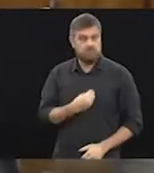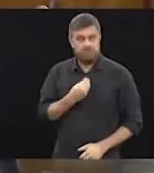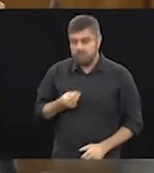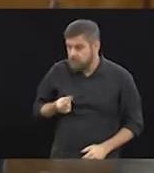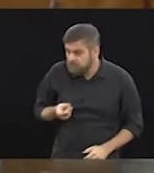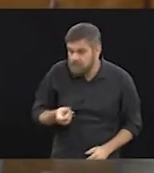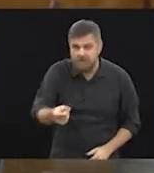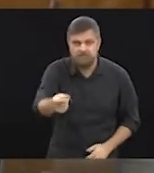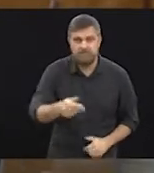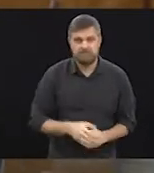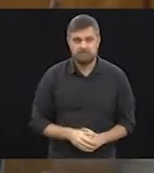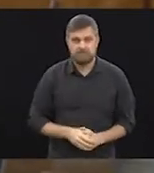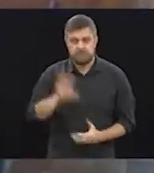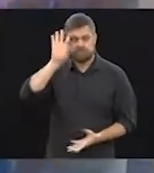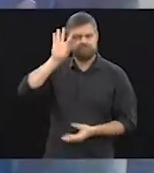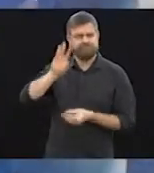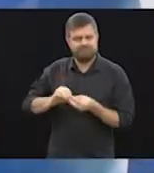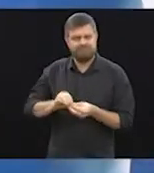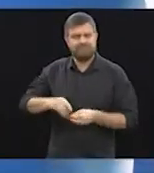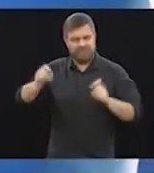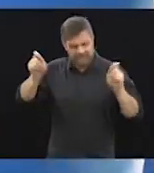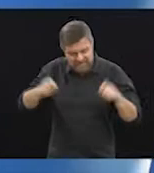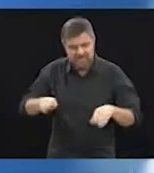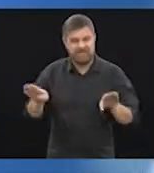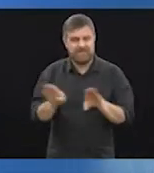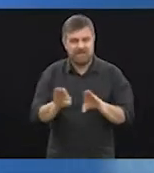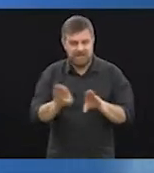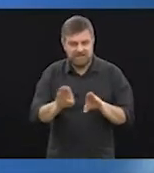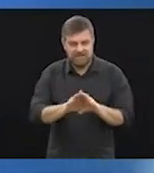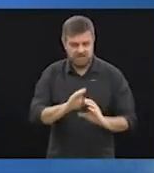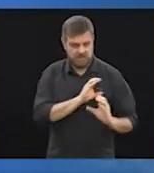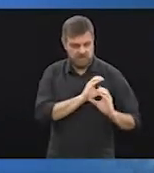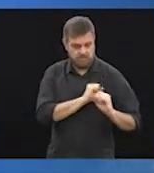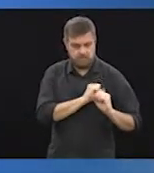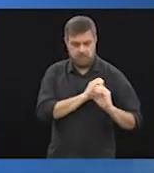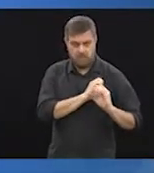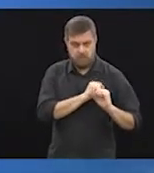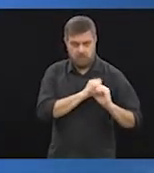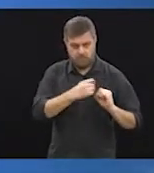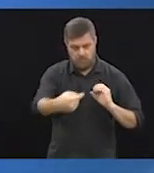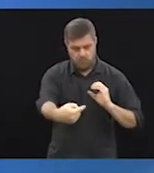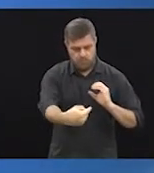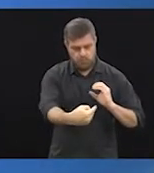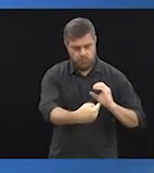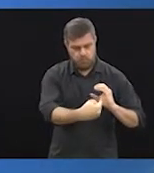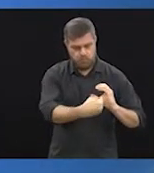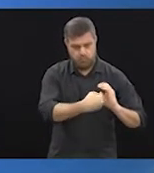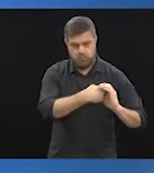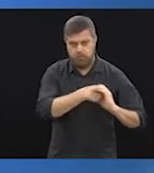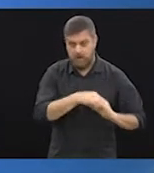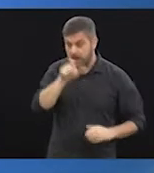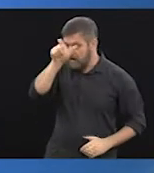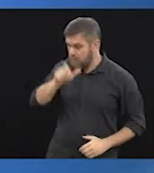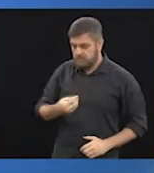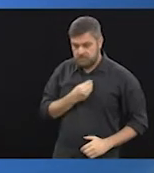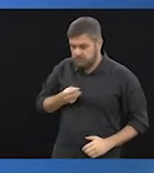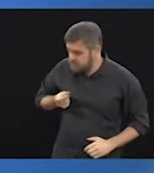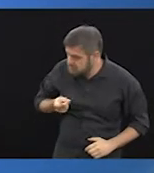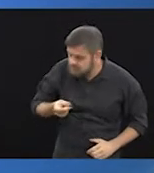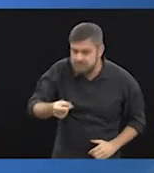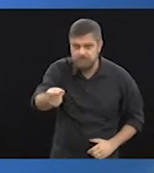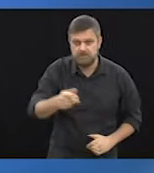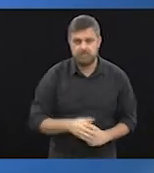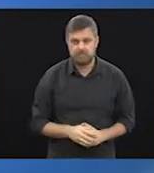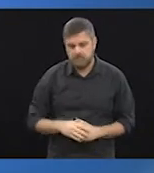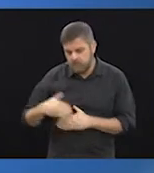o paciente não morreu. Então, se chegou à conclusão que é possível também se invadir a artéria coronária sem produzir